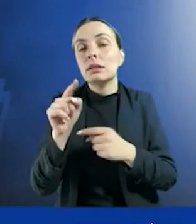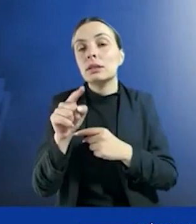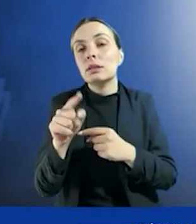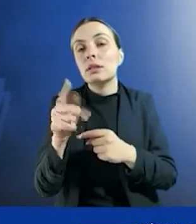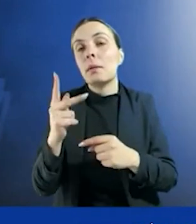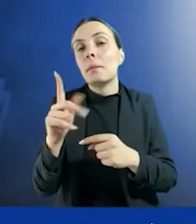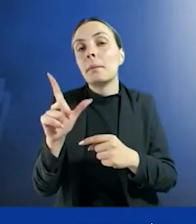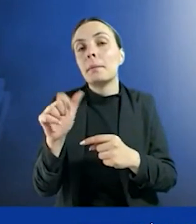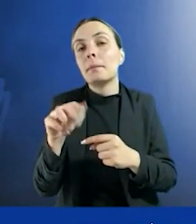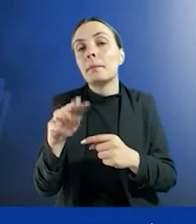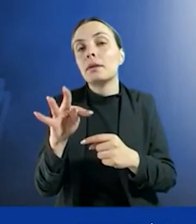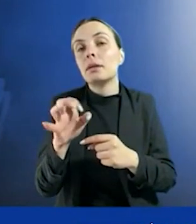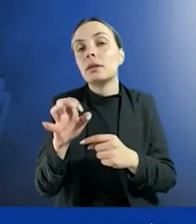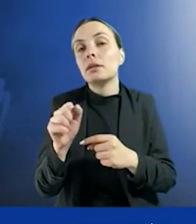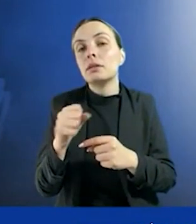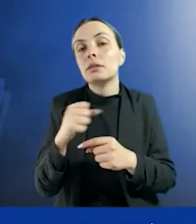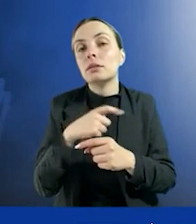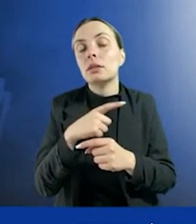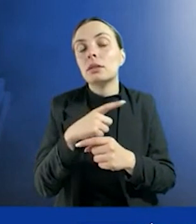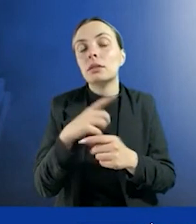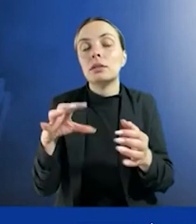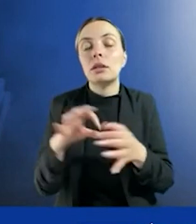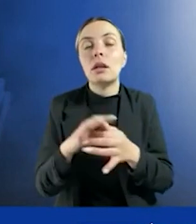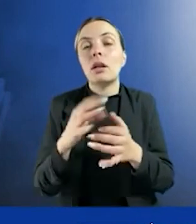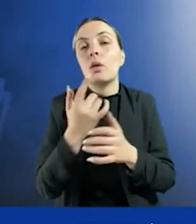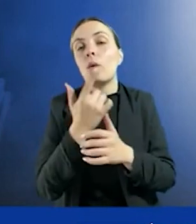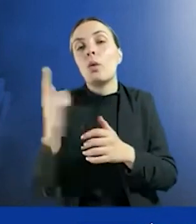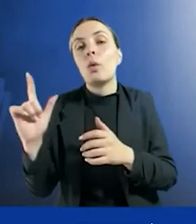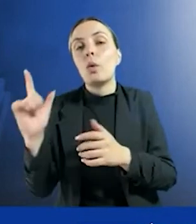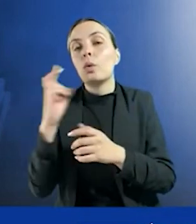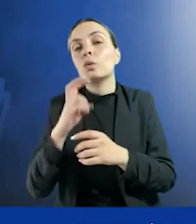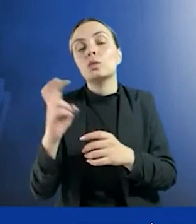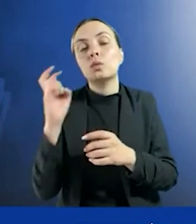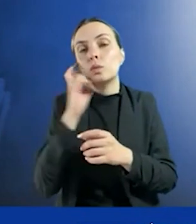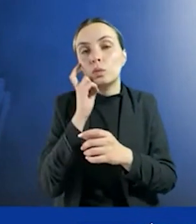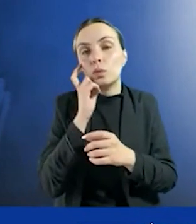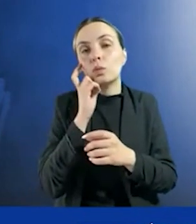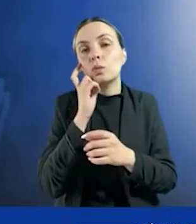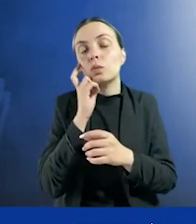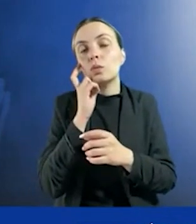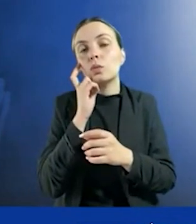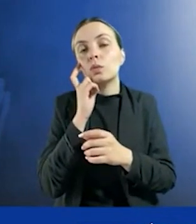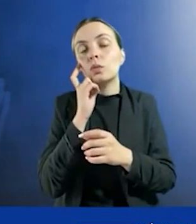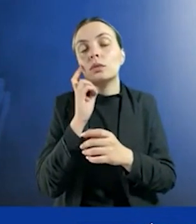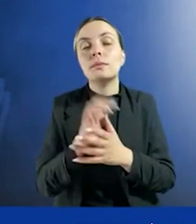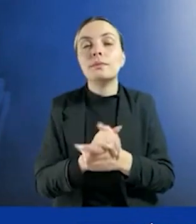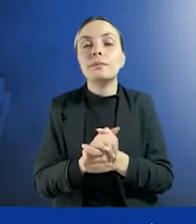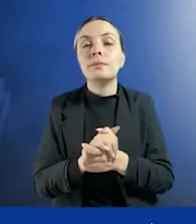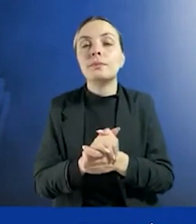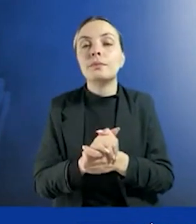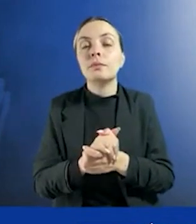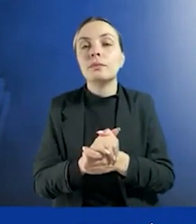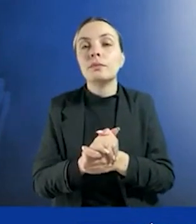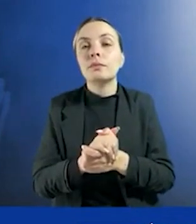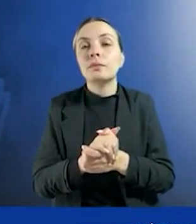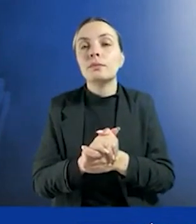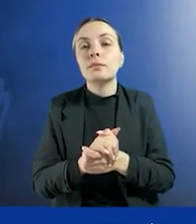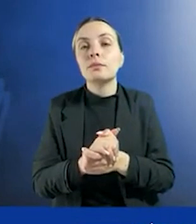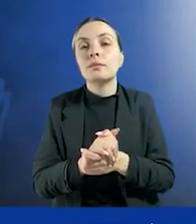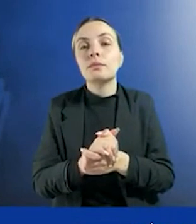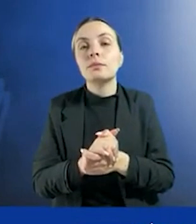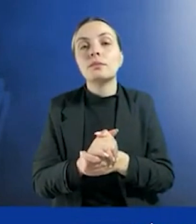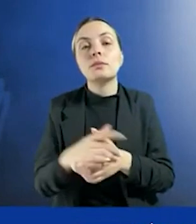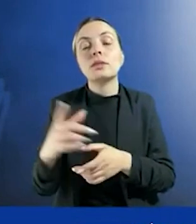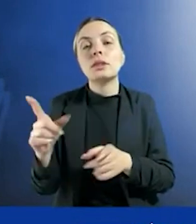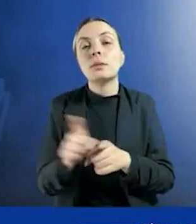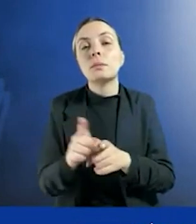com outras culturas de superfície e de arborização.